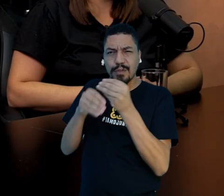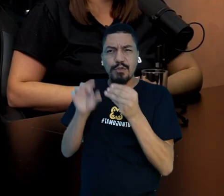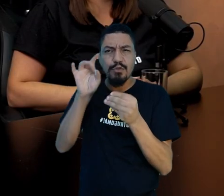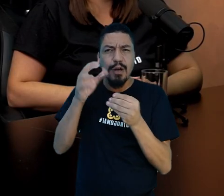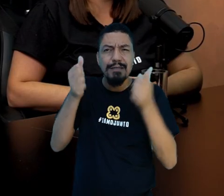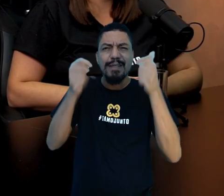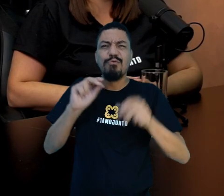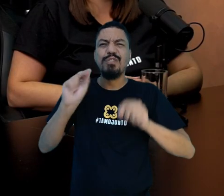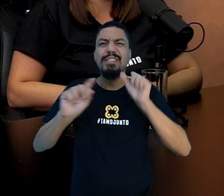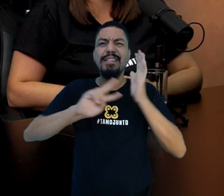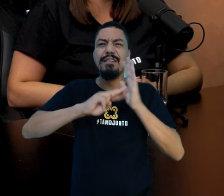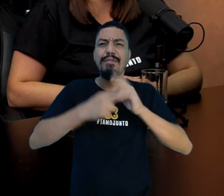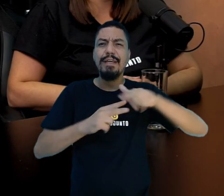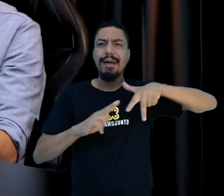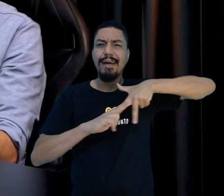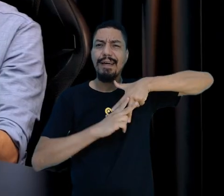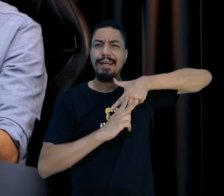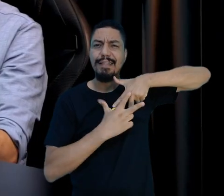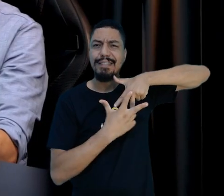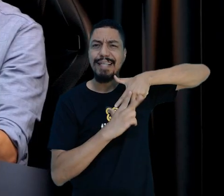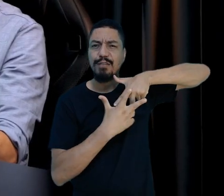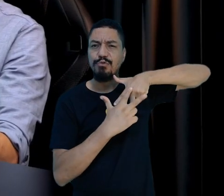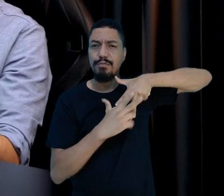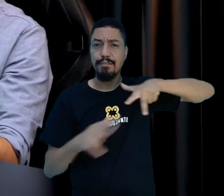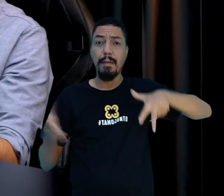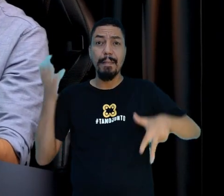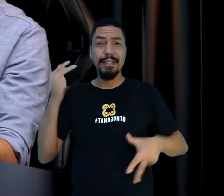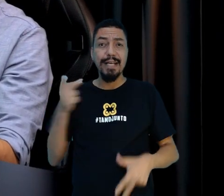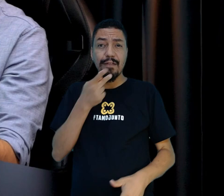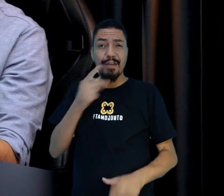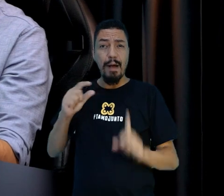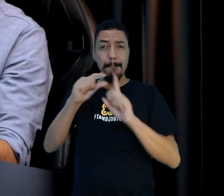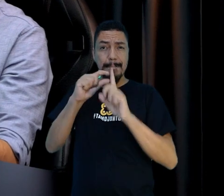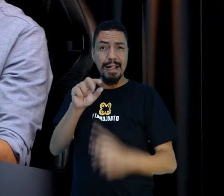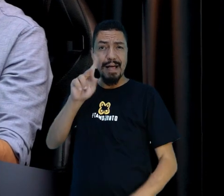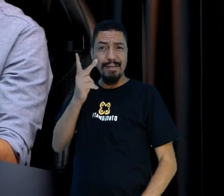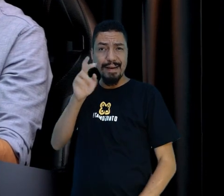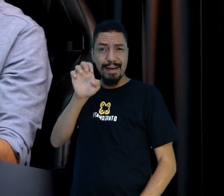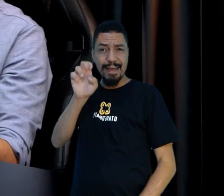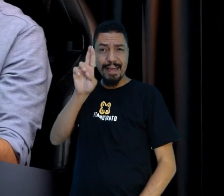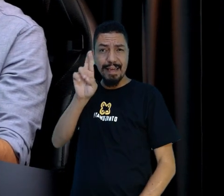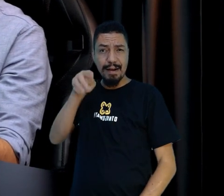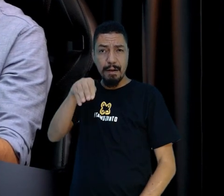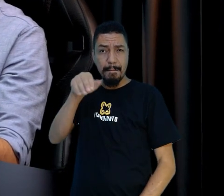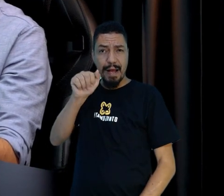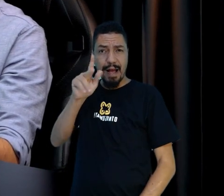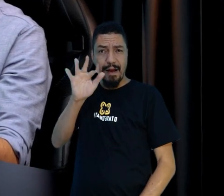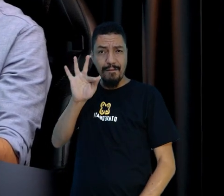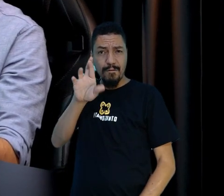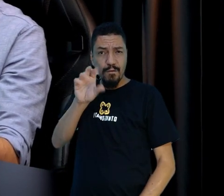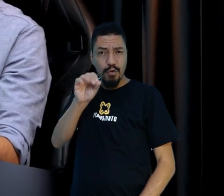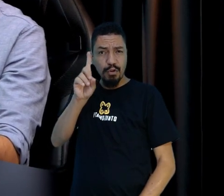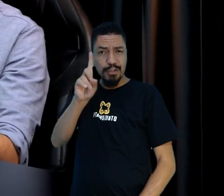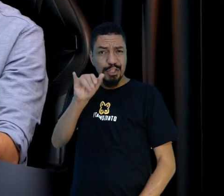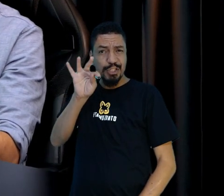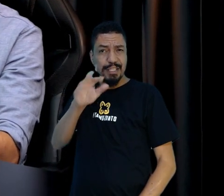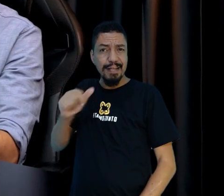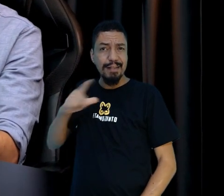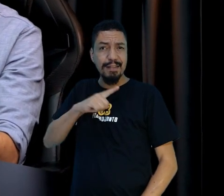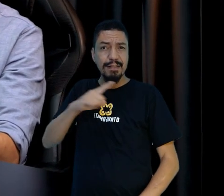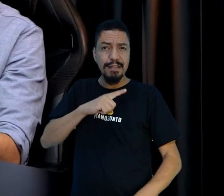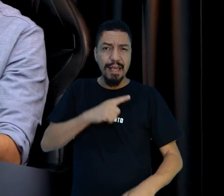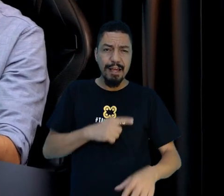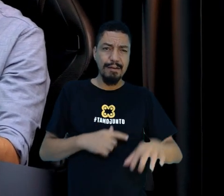brevemente falar um pouco sobre Pessoas intersexo. intersexo são as pessoas que antigamente, de forma pejorativa, eram chamadas de hermafroditas, né? Então, pessoas que têm